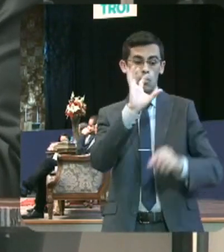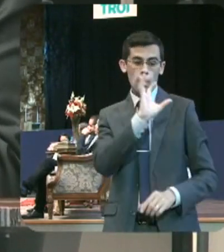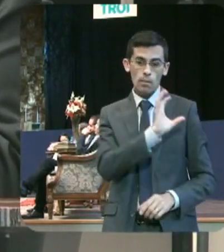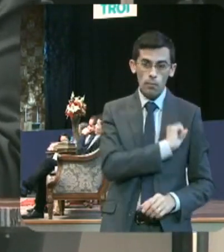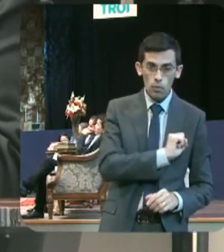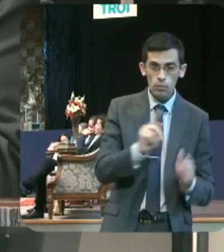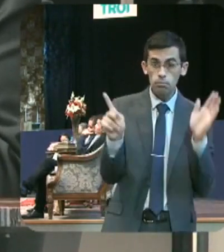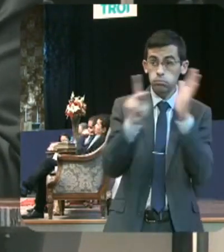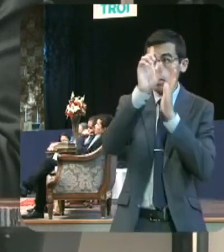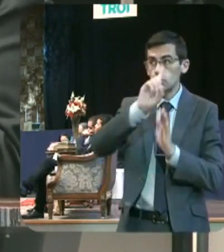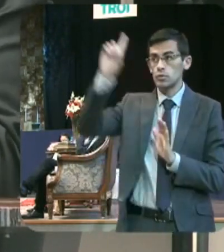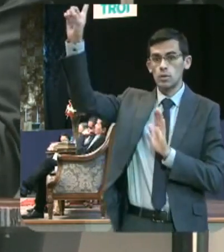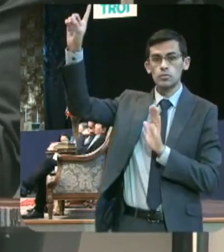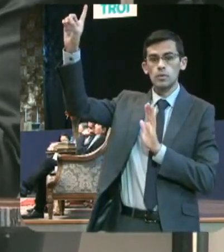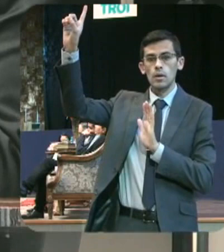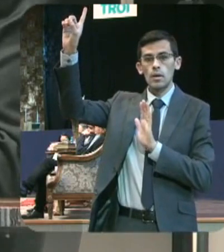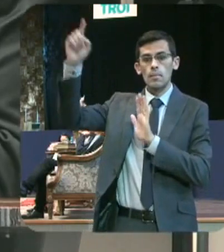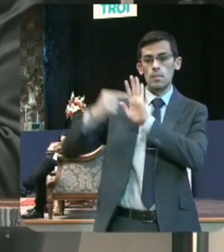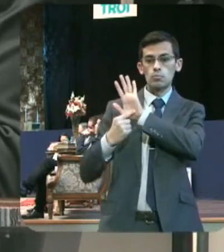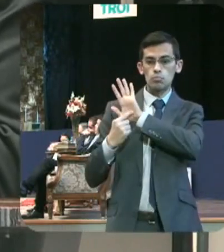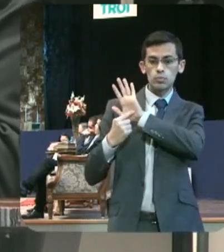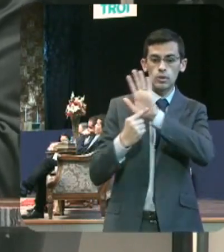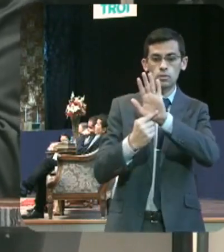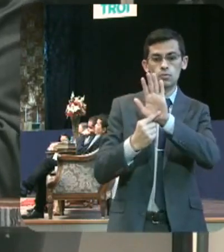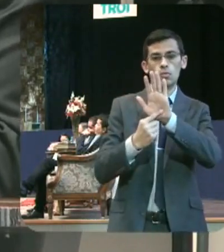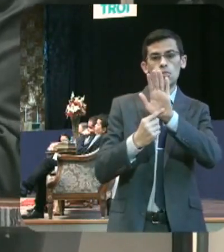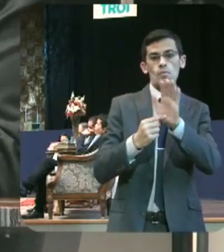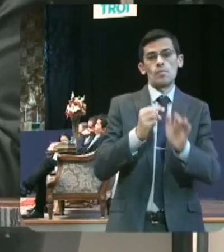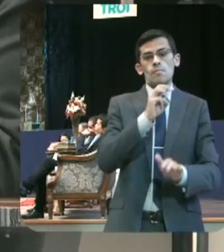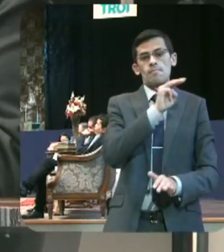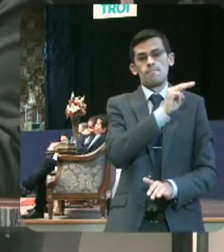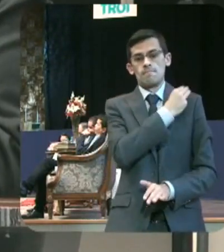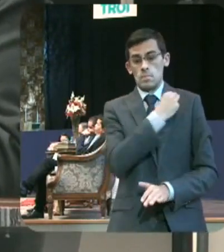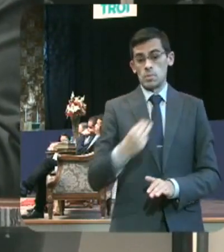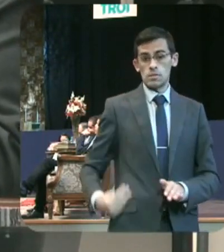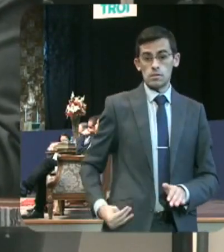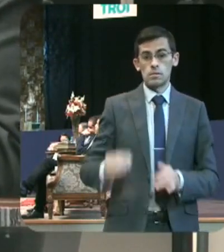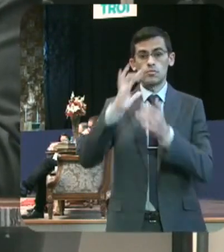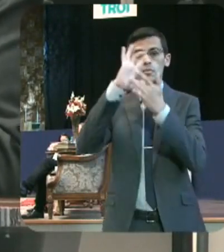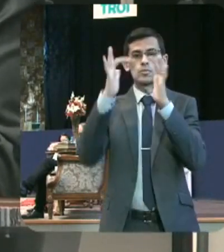de Deus revelado no Messias, Jesus,